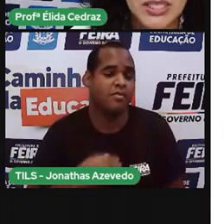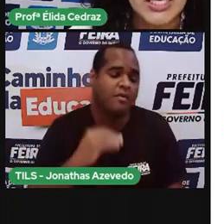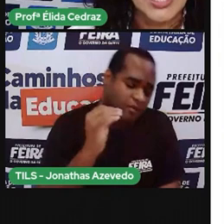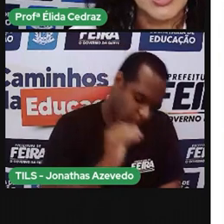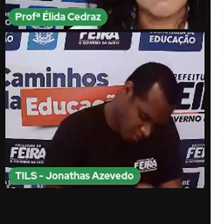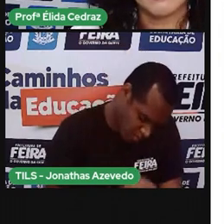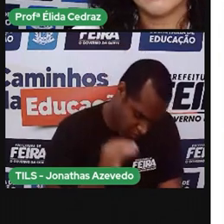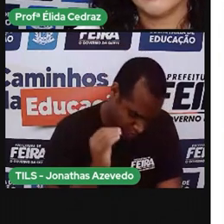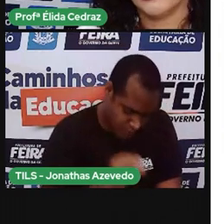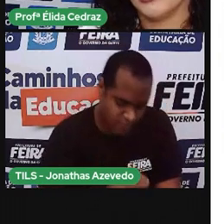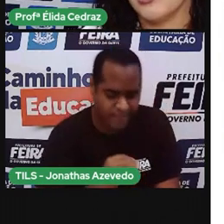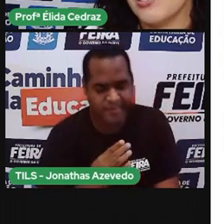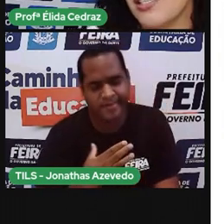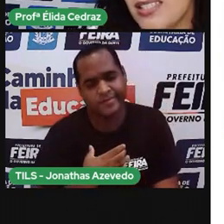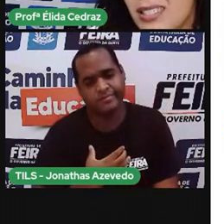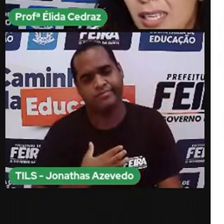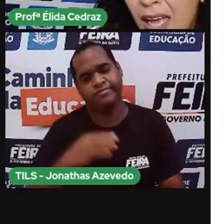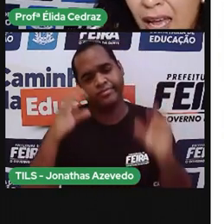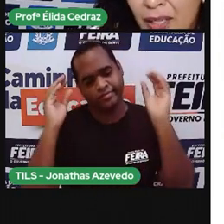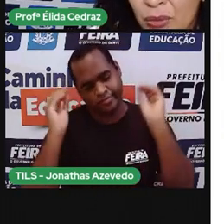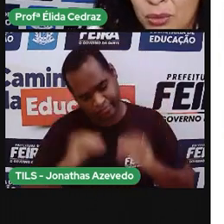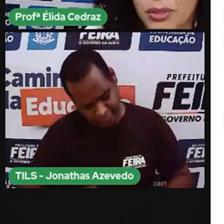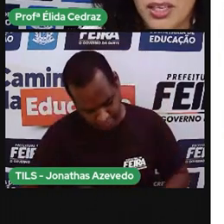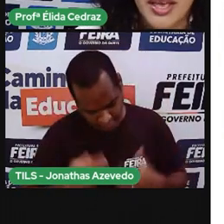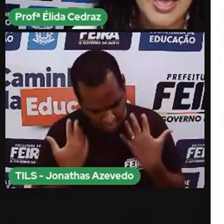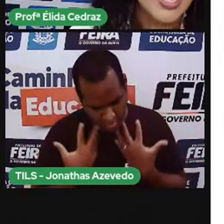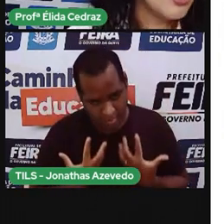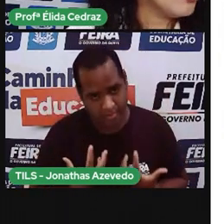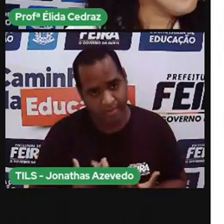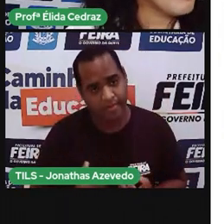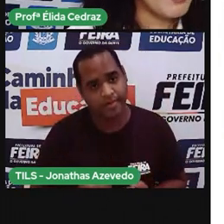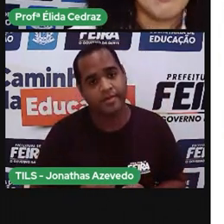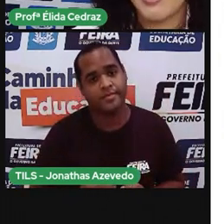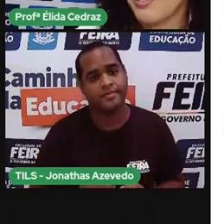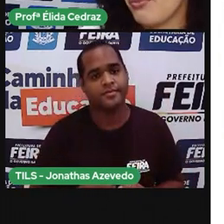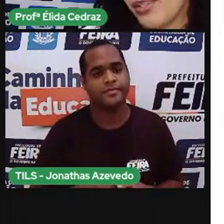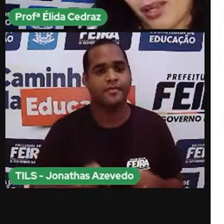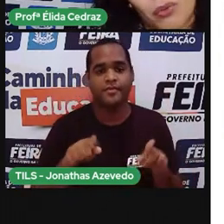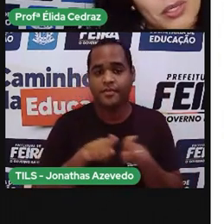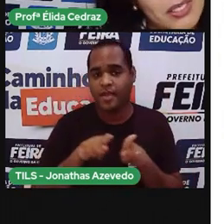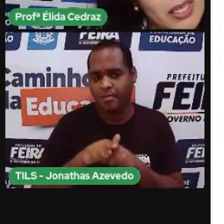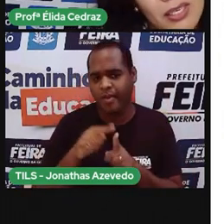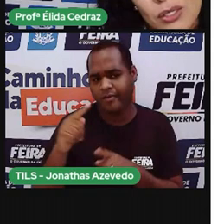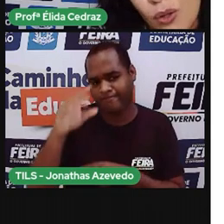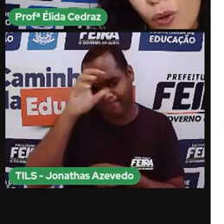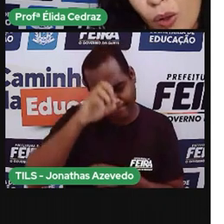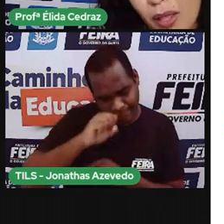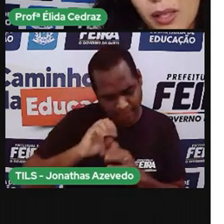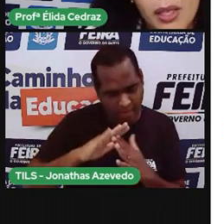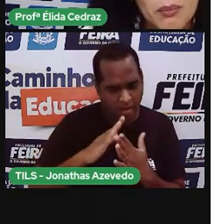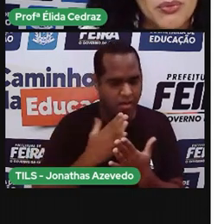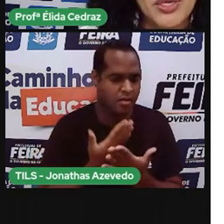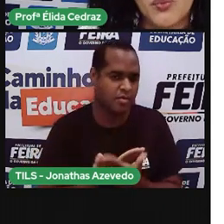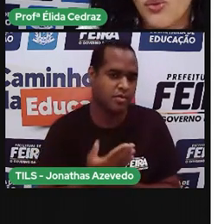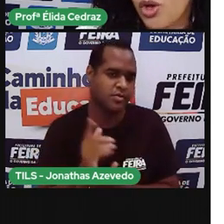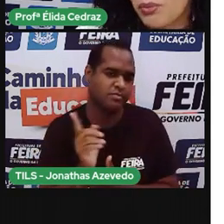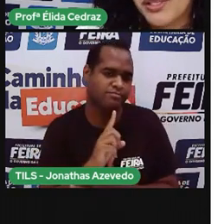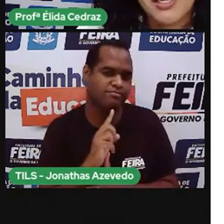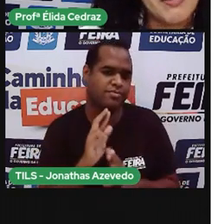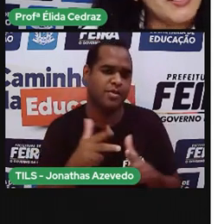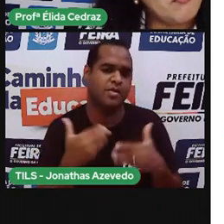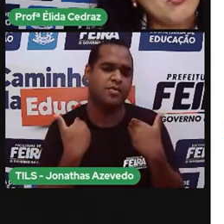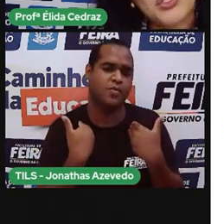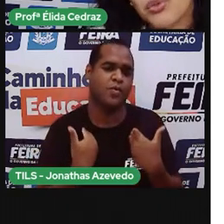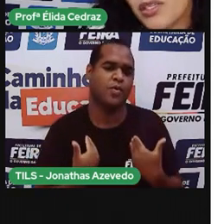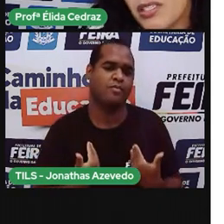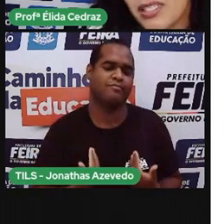fraco, ele vai se sentir cansado, ele não vai aprender muita coisa na escola, porque o corpo